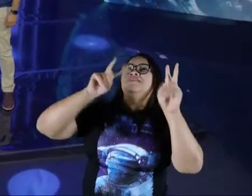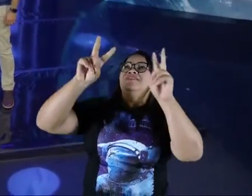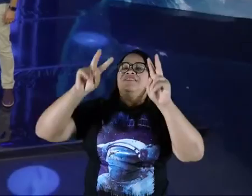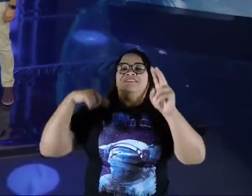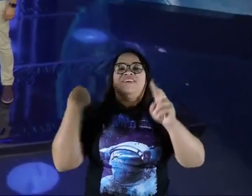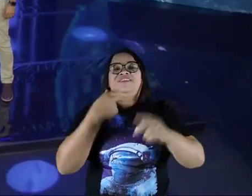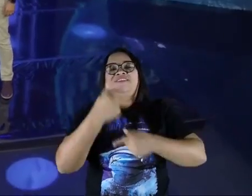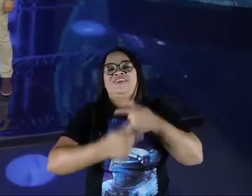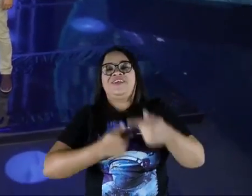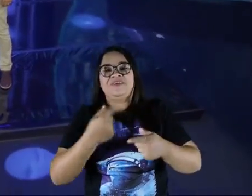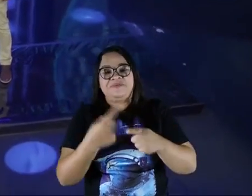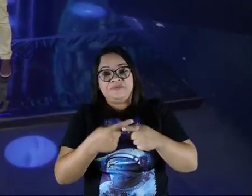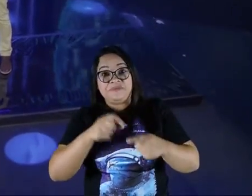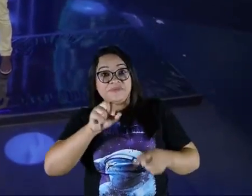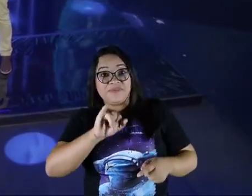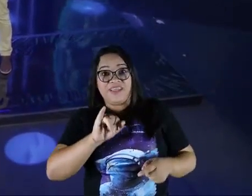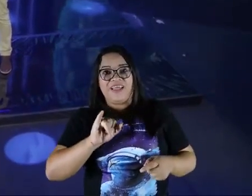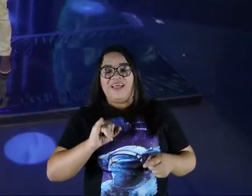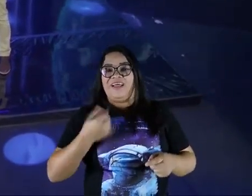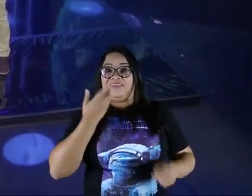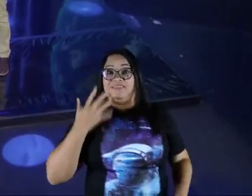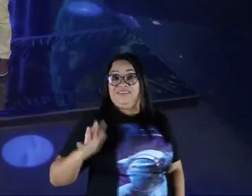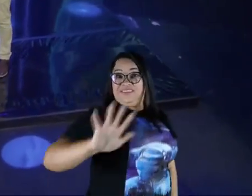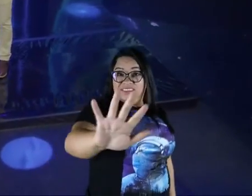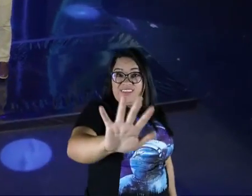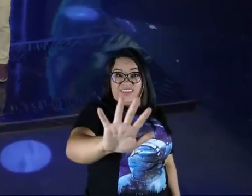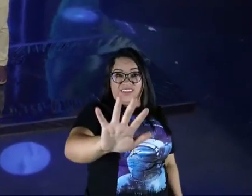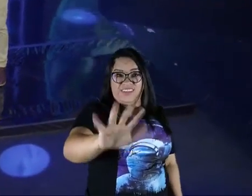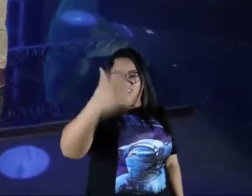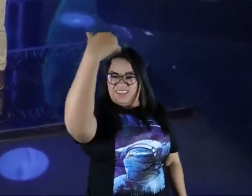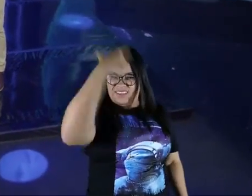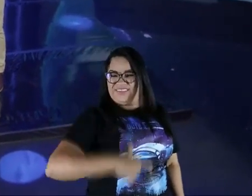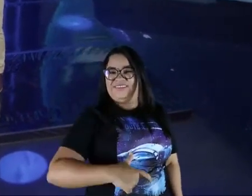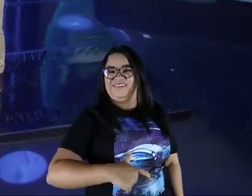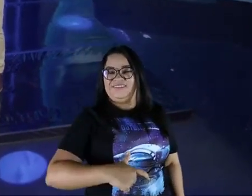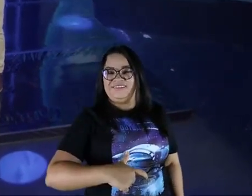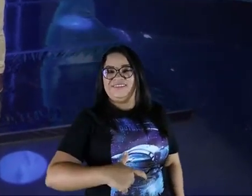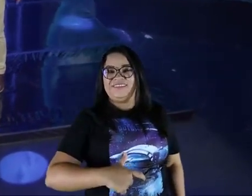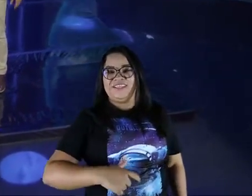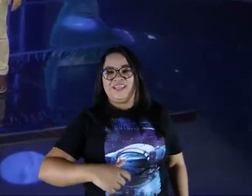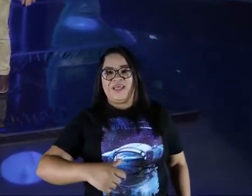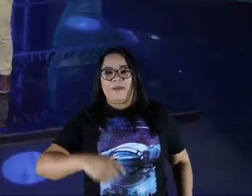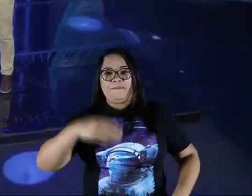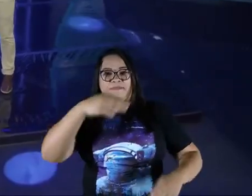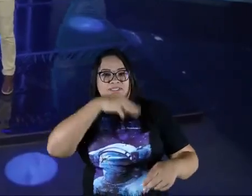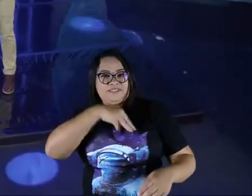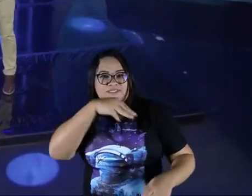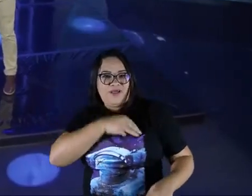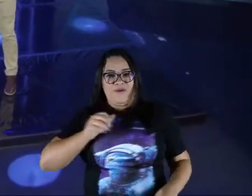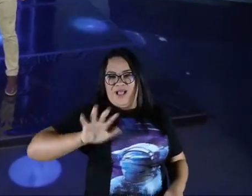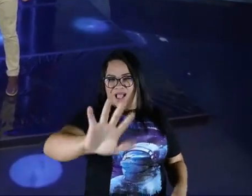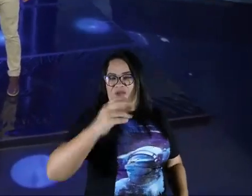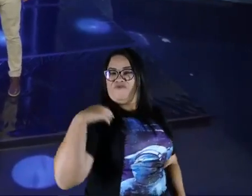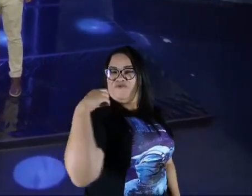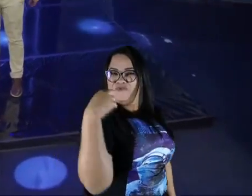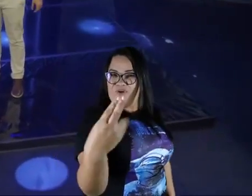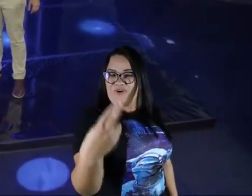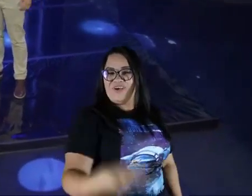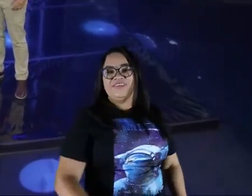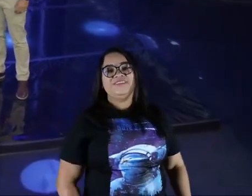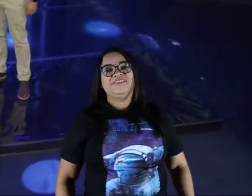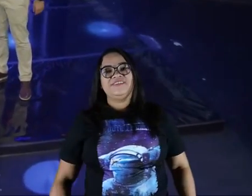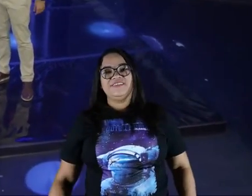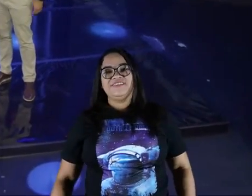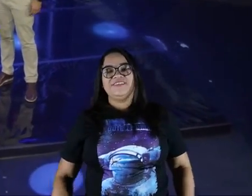nossa geração. Porque quando a gente fala Caleb, eu sou Missão Caleb, vai para o